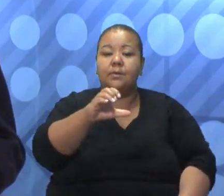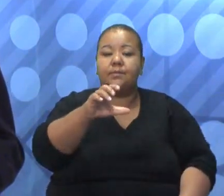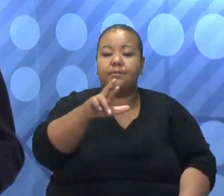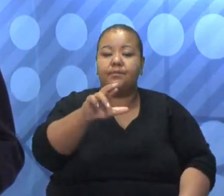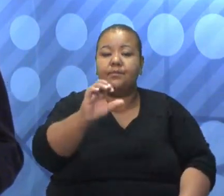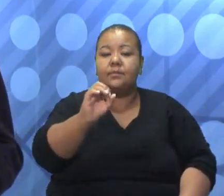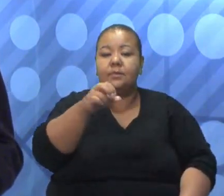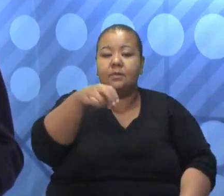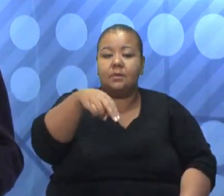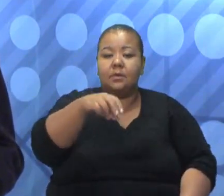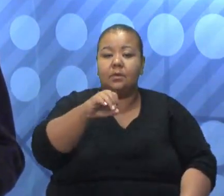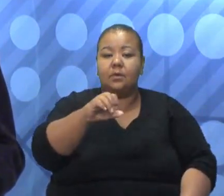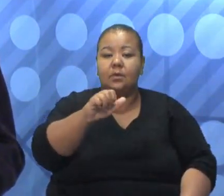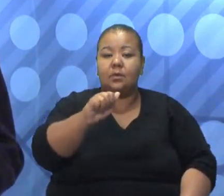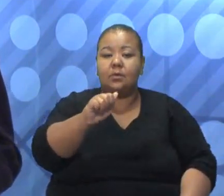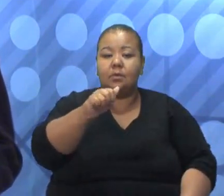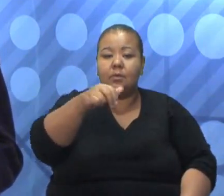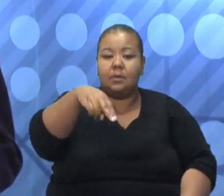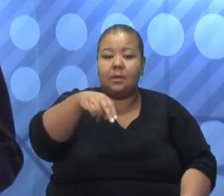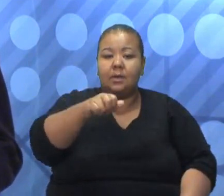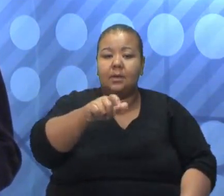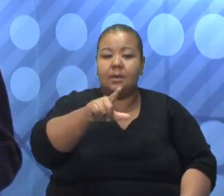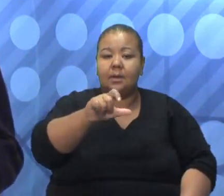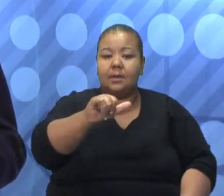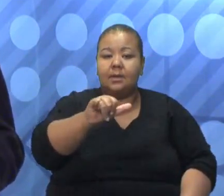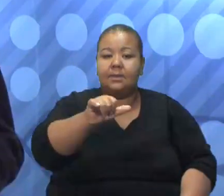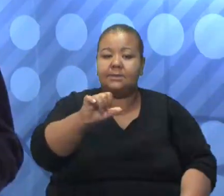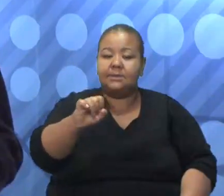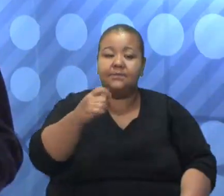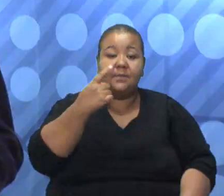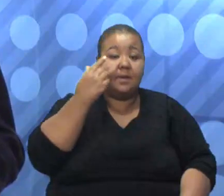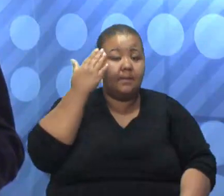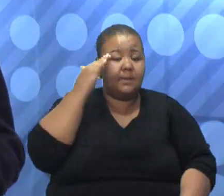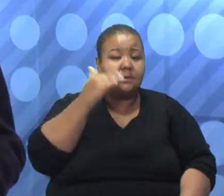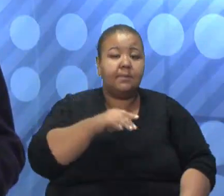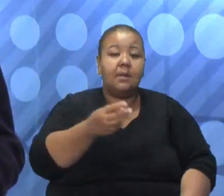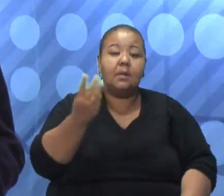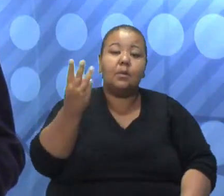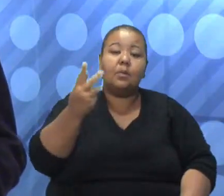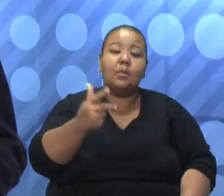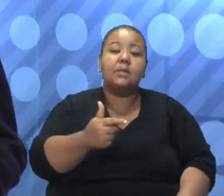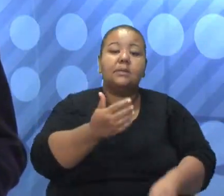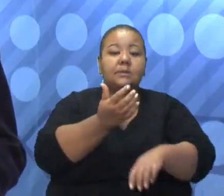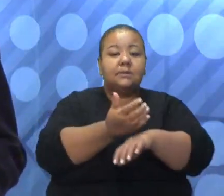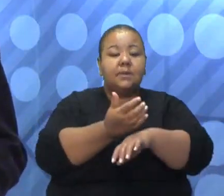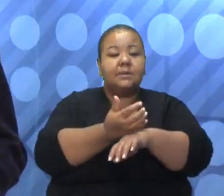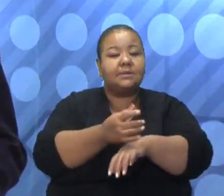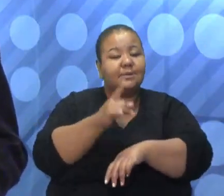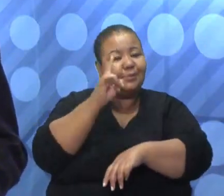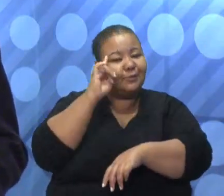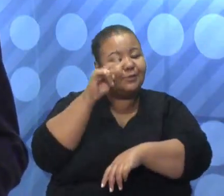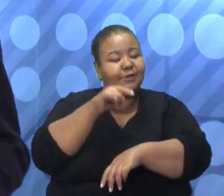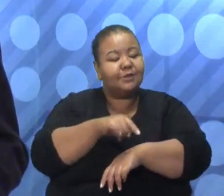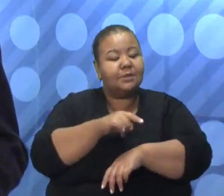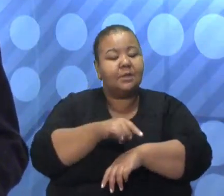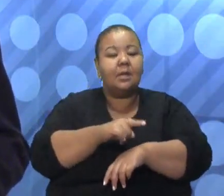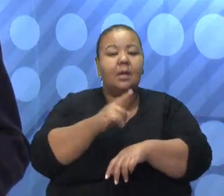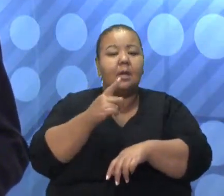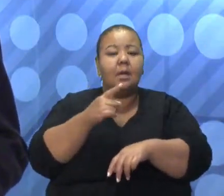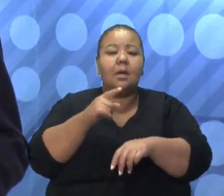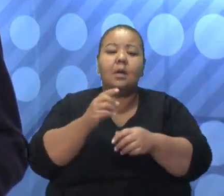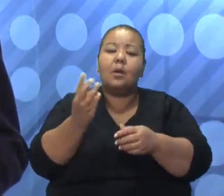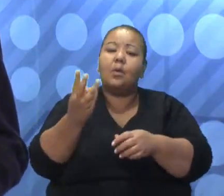quantas peças eu produzo por dia. Né? Aquela máquina com aquele operador produz quantas peças por